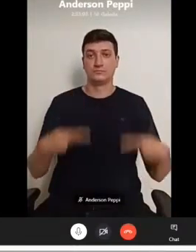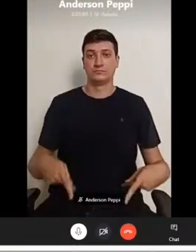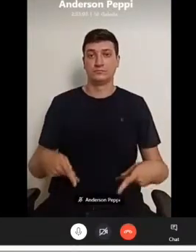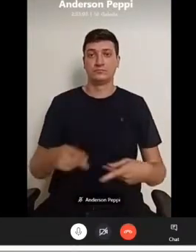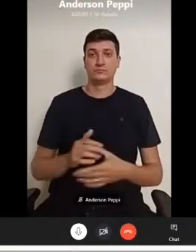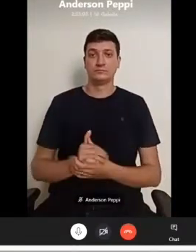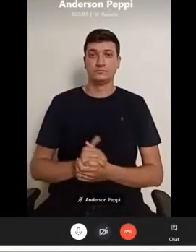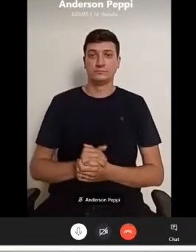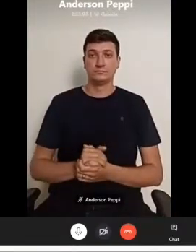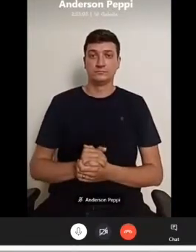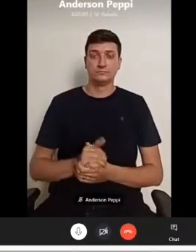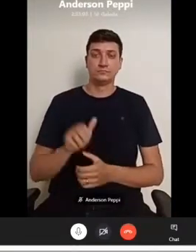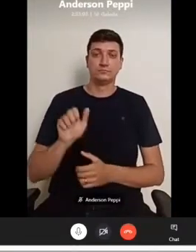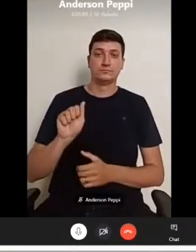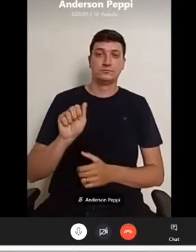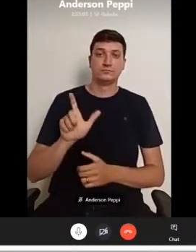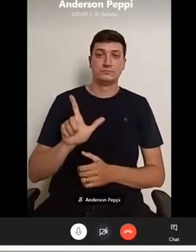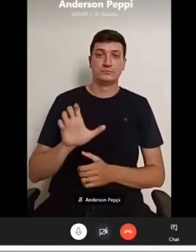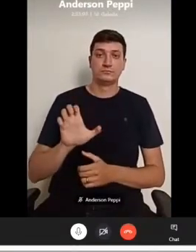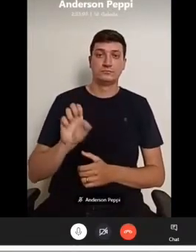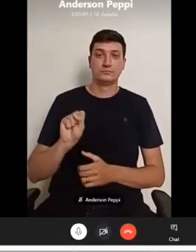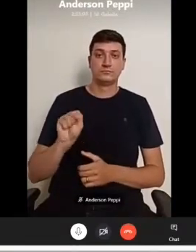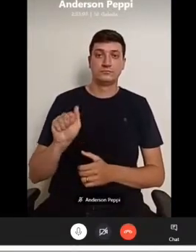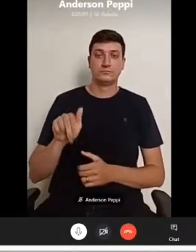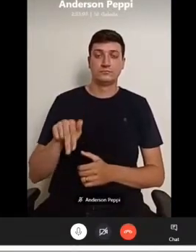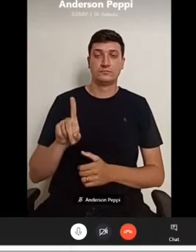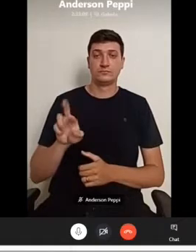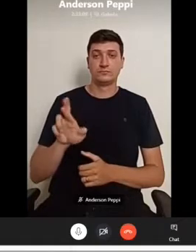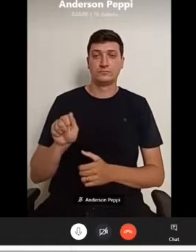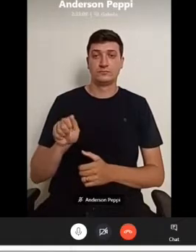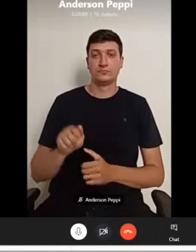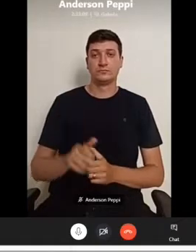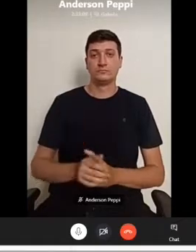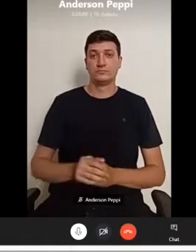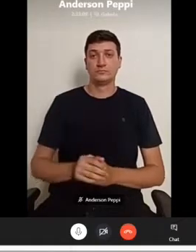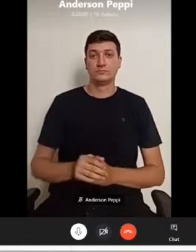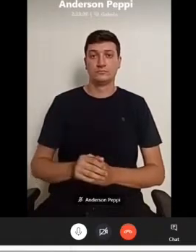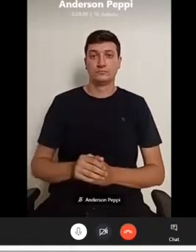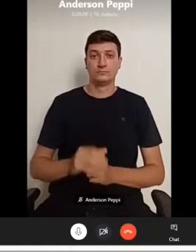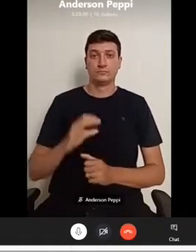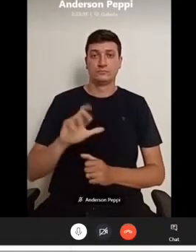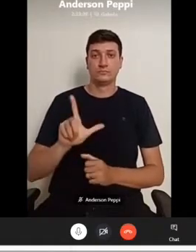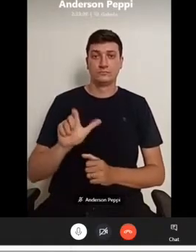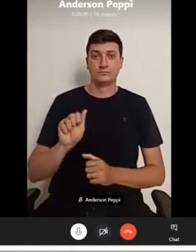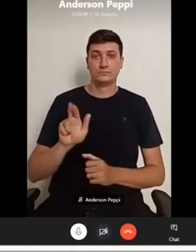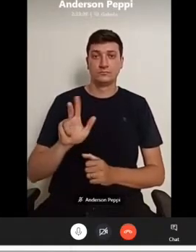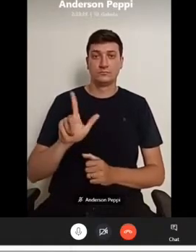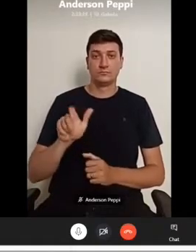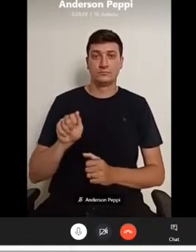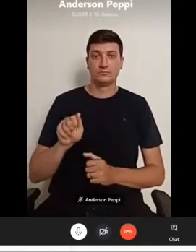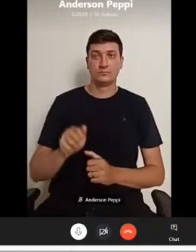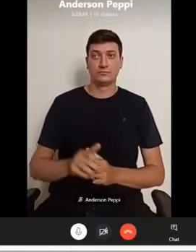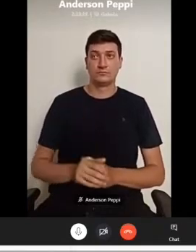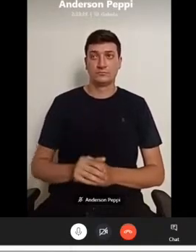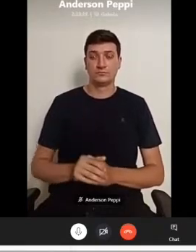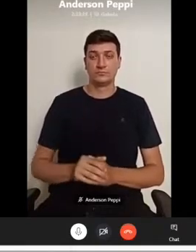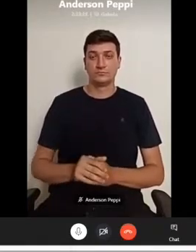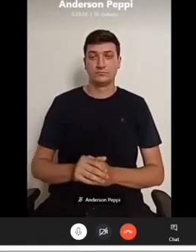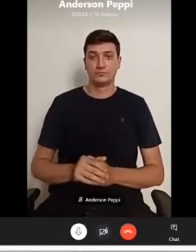Alessandra Luquezzi de Oliveira, Cláudia Maria Gabriel e